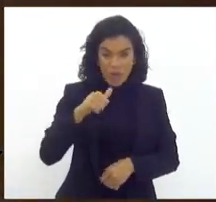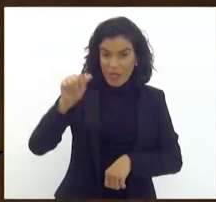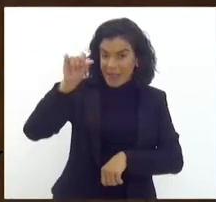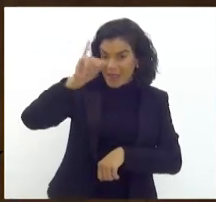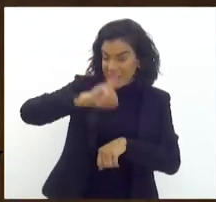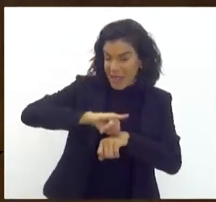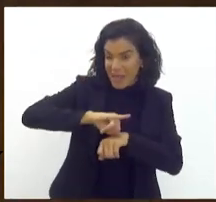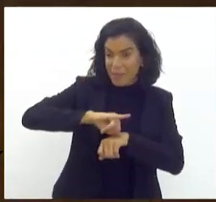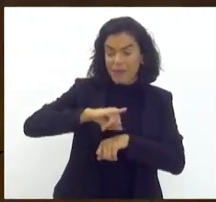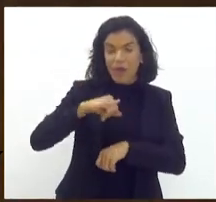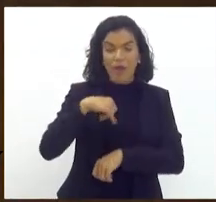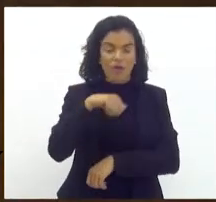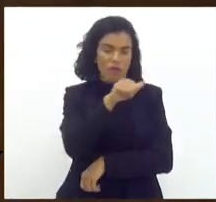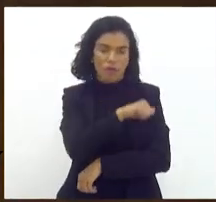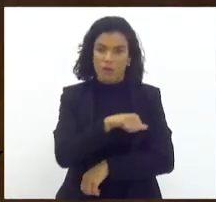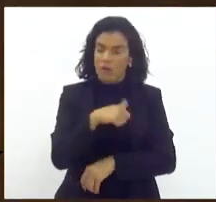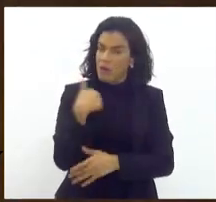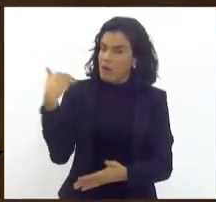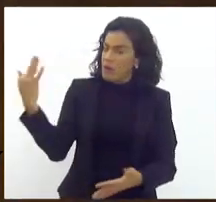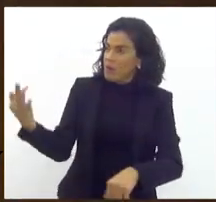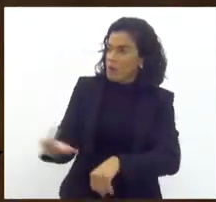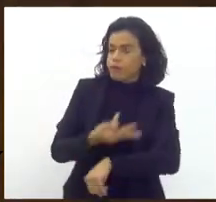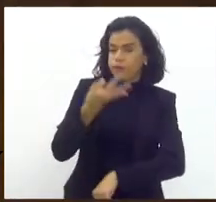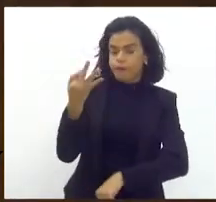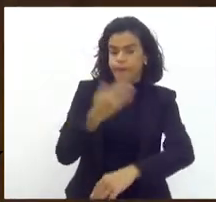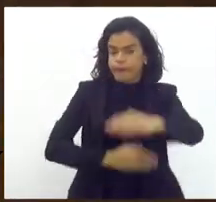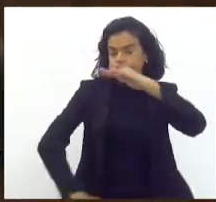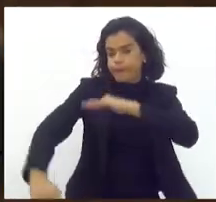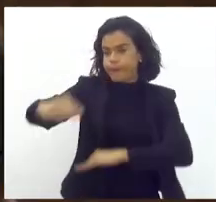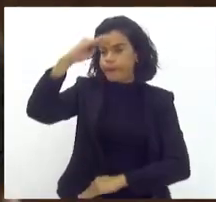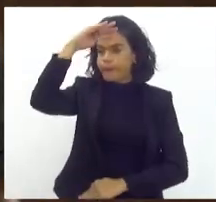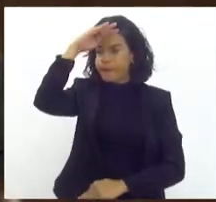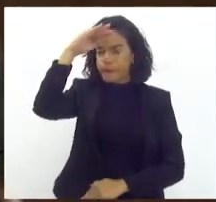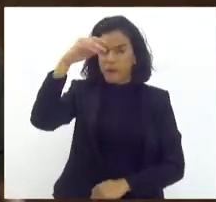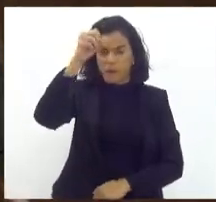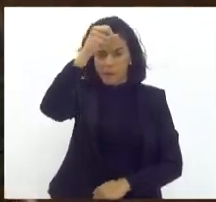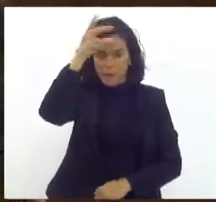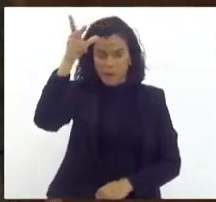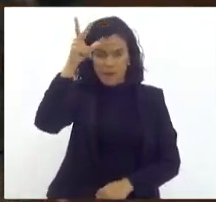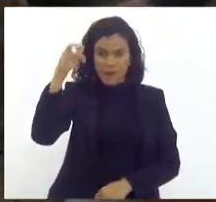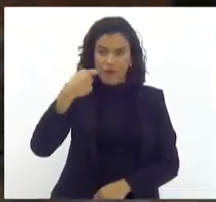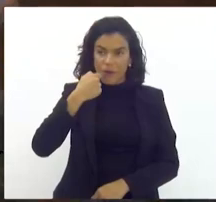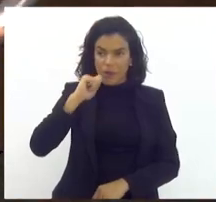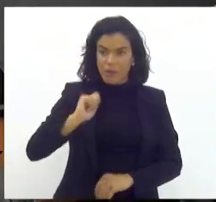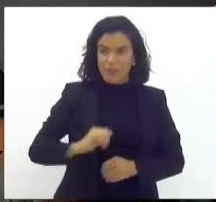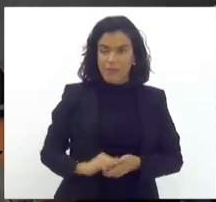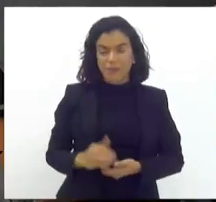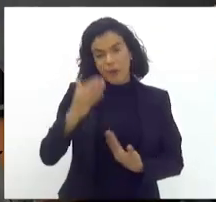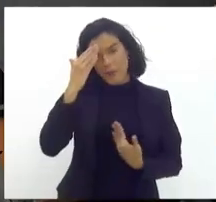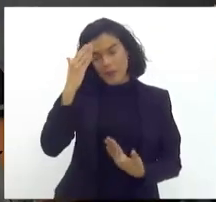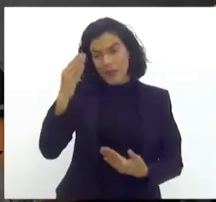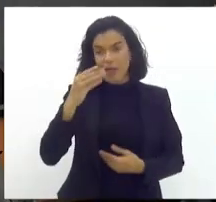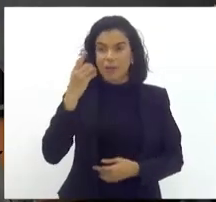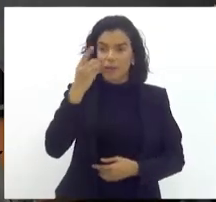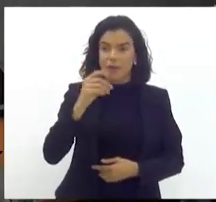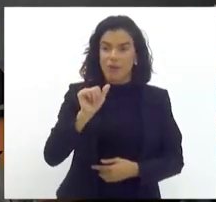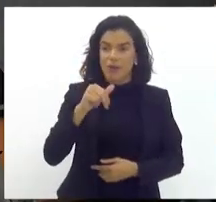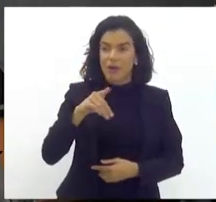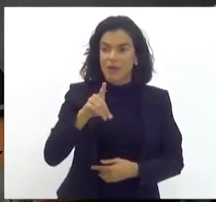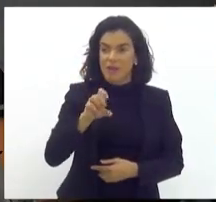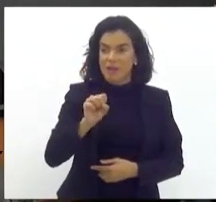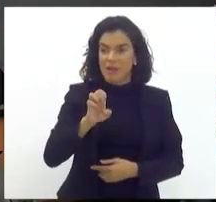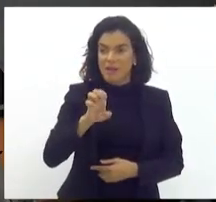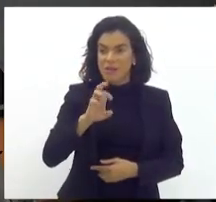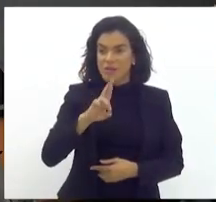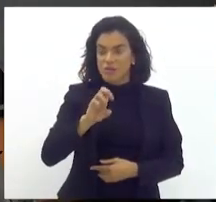Fluminense não aguentam mais o prefeito Eduardo Paes Muito obrigado obrigado Deputado antes Deputado Luiz Paulo